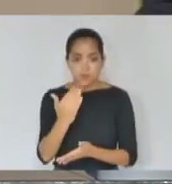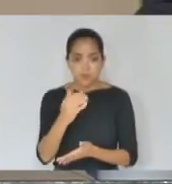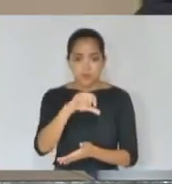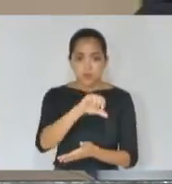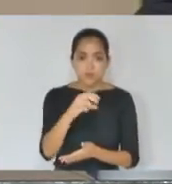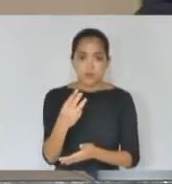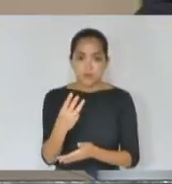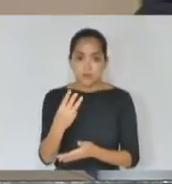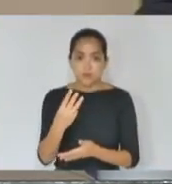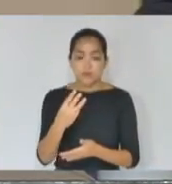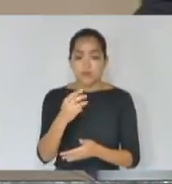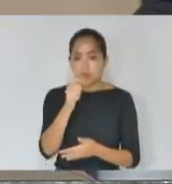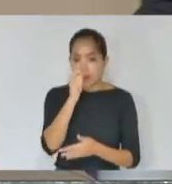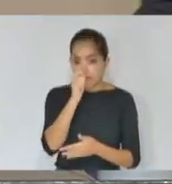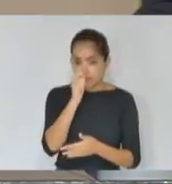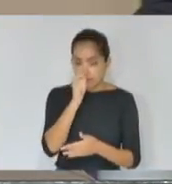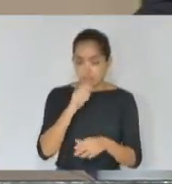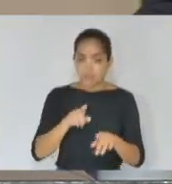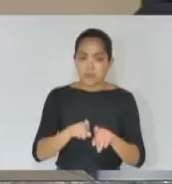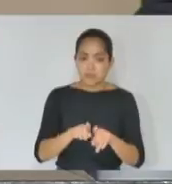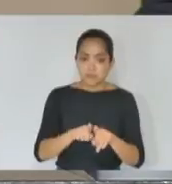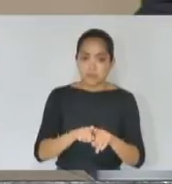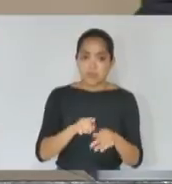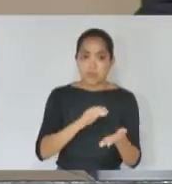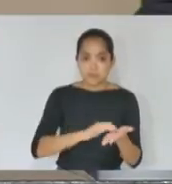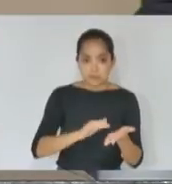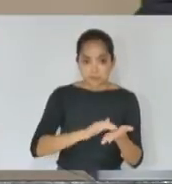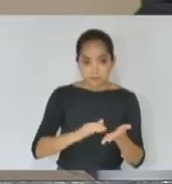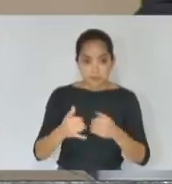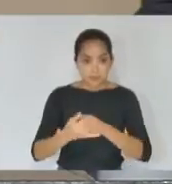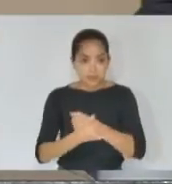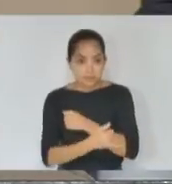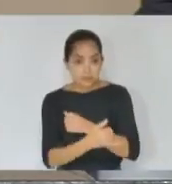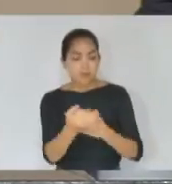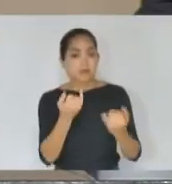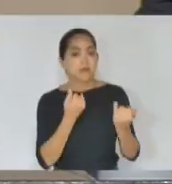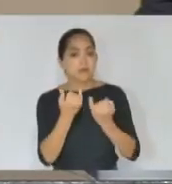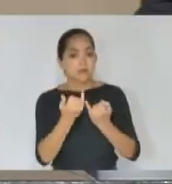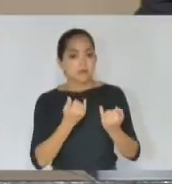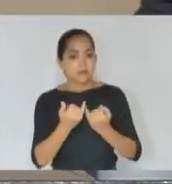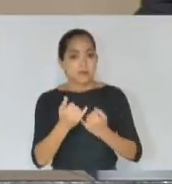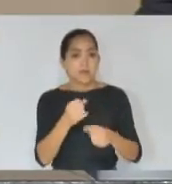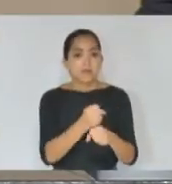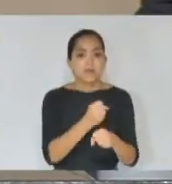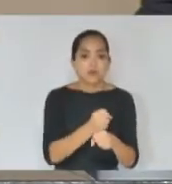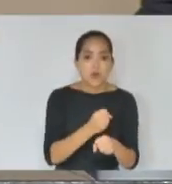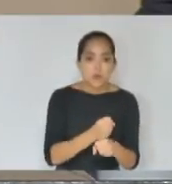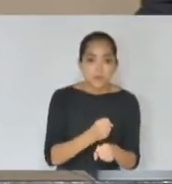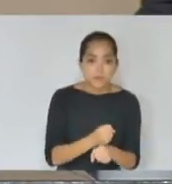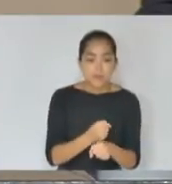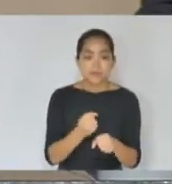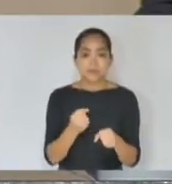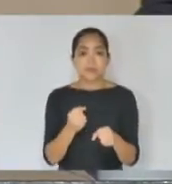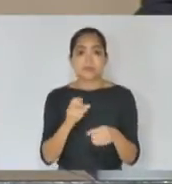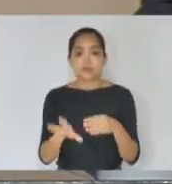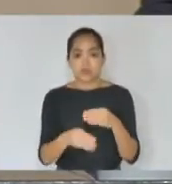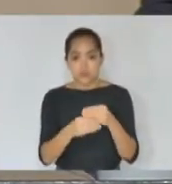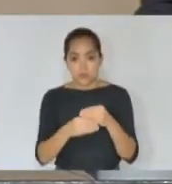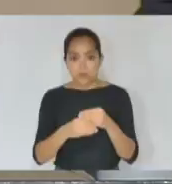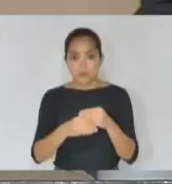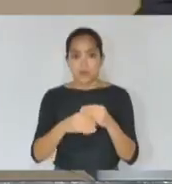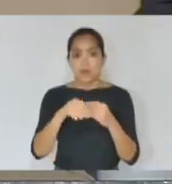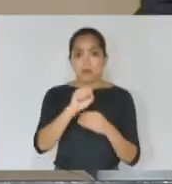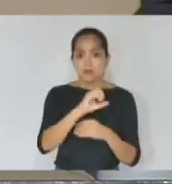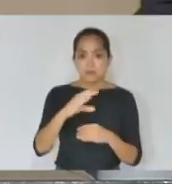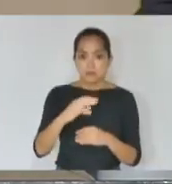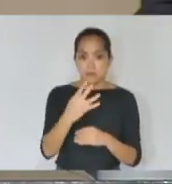93, deputado João Amin, solicita ao secretário de Estado da Infraestrutura informações acerca do andamento das obras de complementação da SC-417